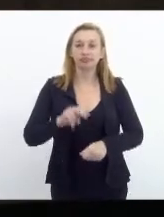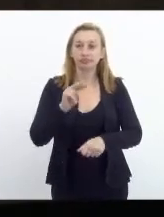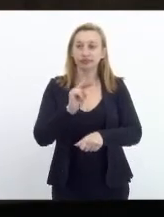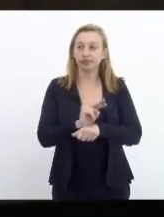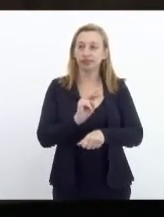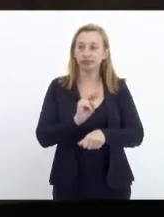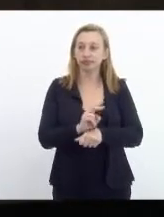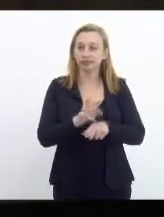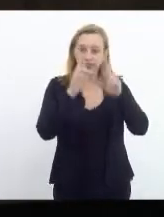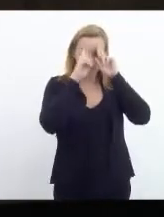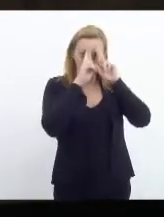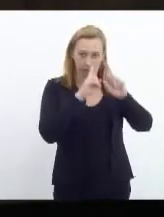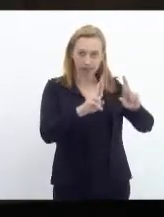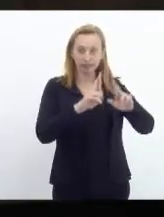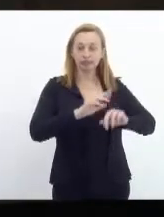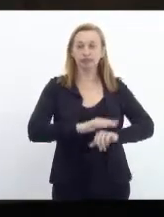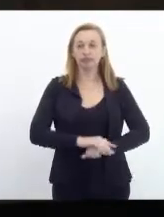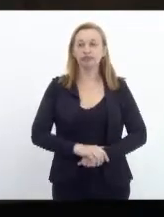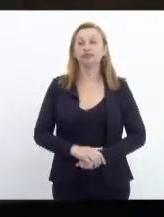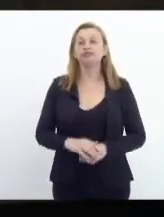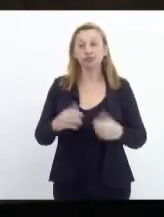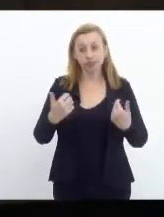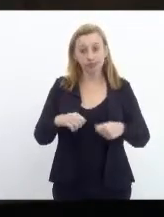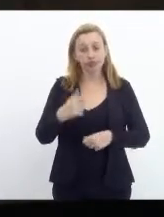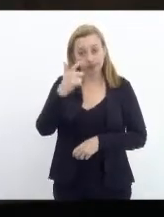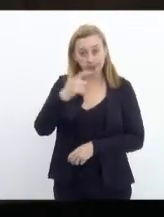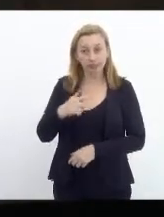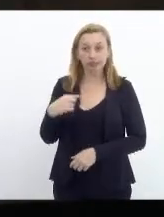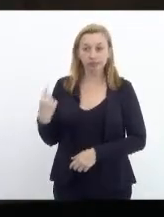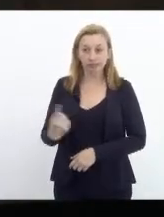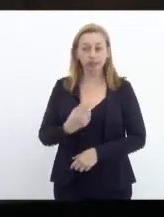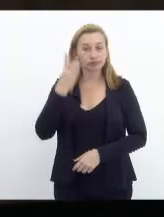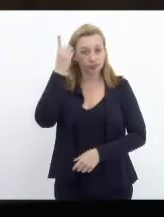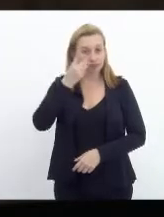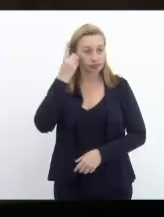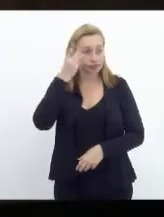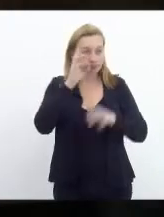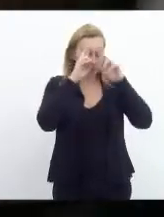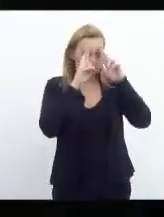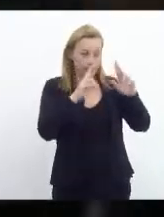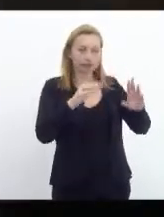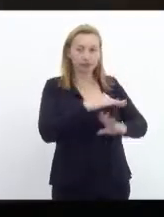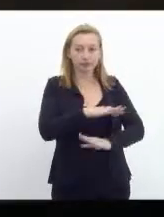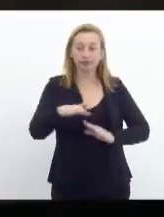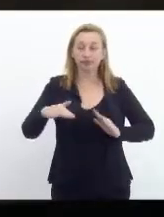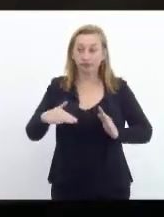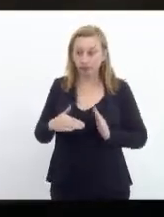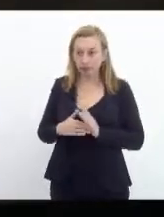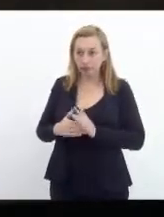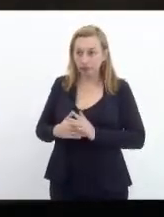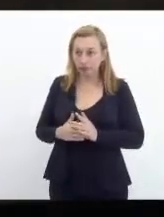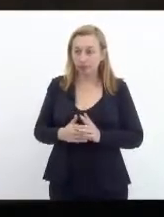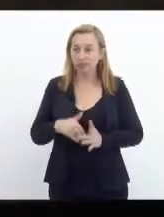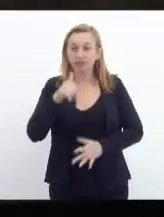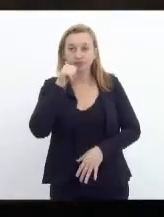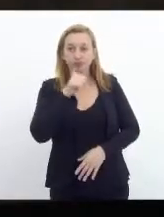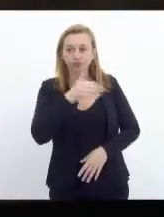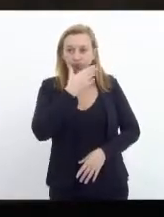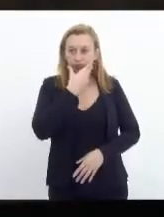com respeito, como deve ser o parlamento, respeitando a todos e a todas,